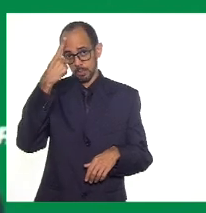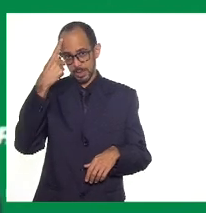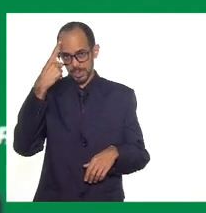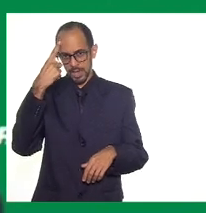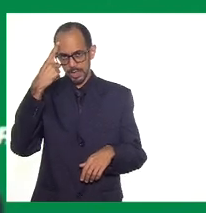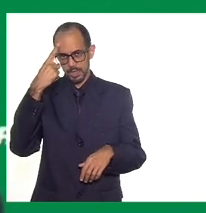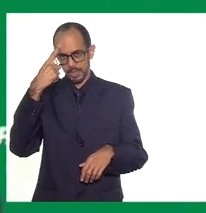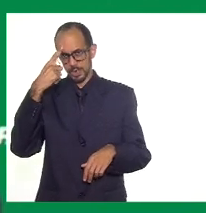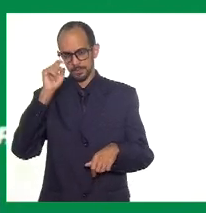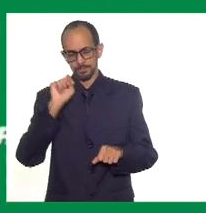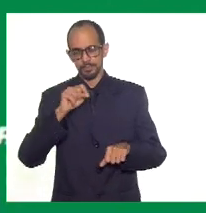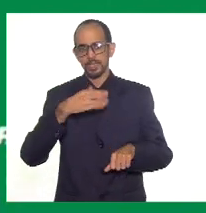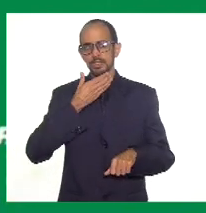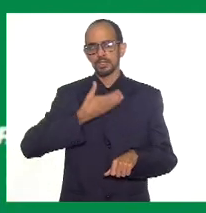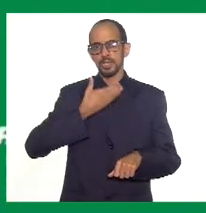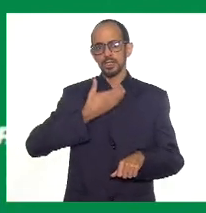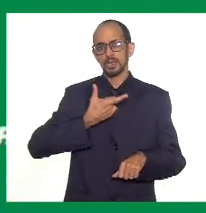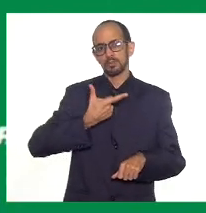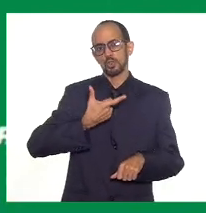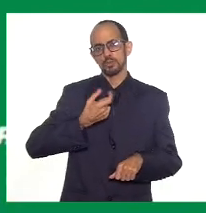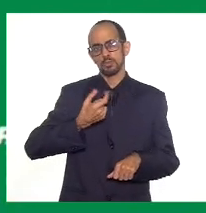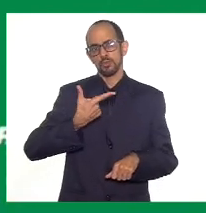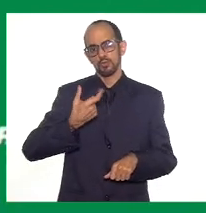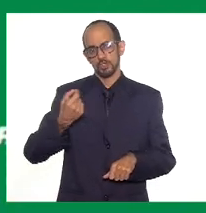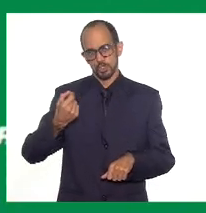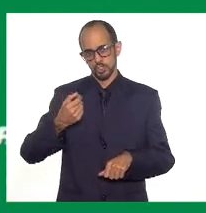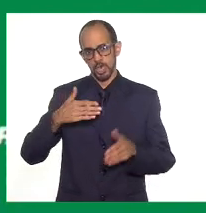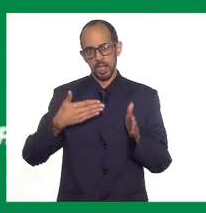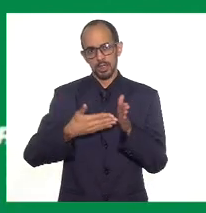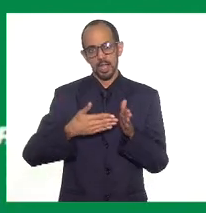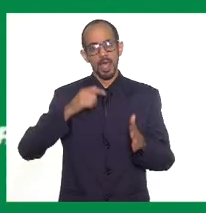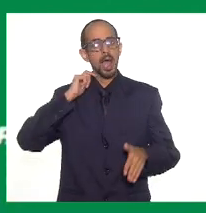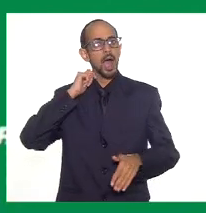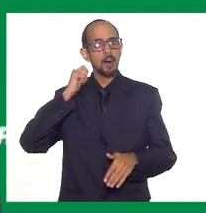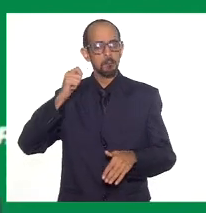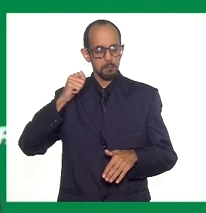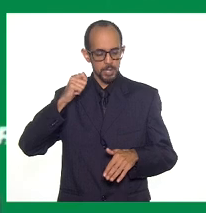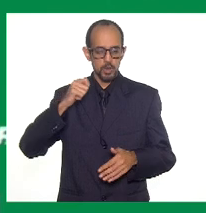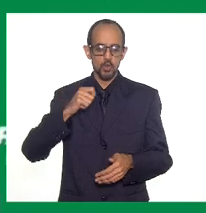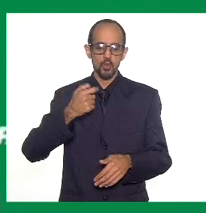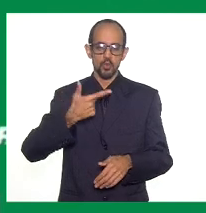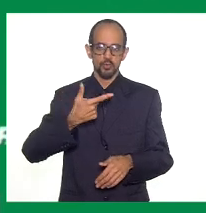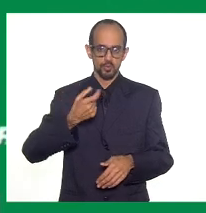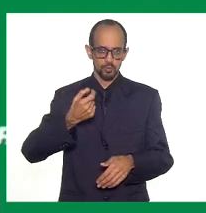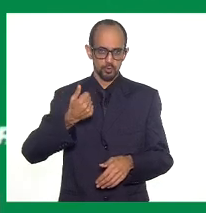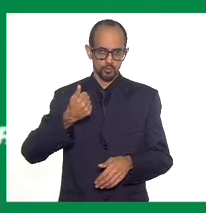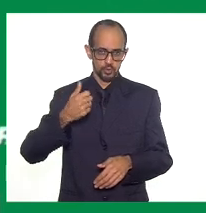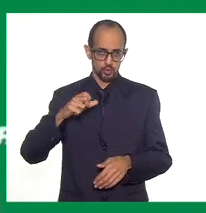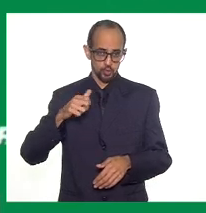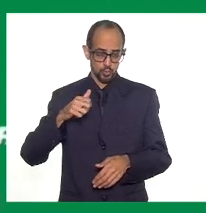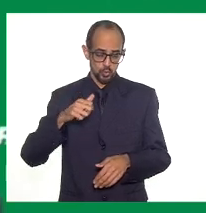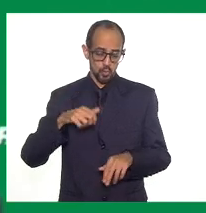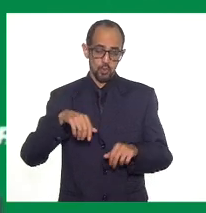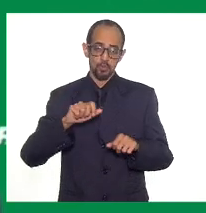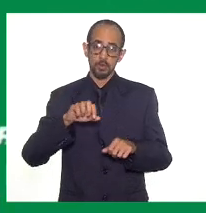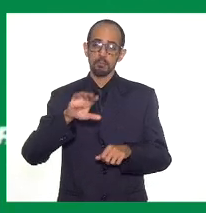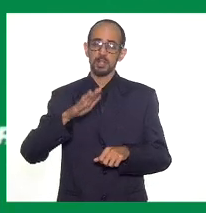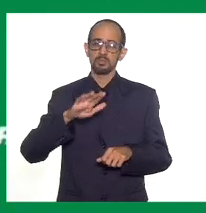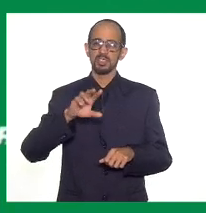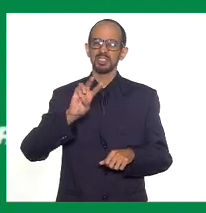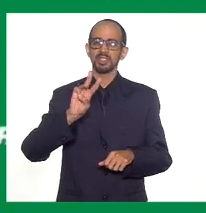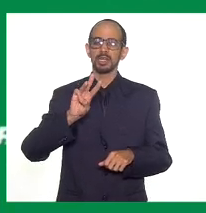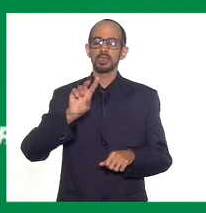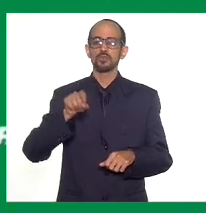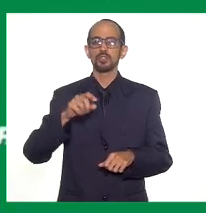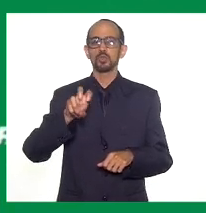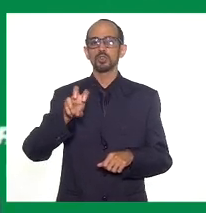de dezembro de 2020 a abril de 2021, só esses últimos meses, foram 3,5 bilhões em